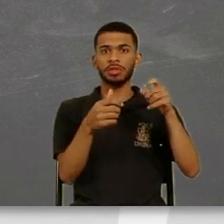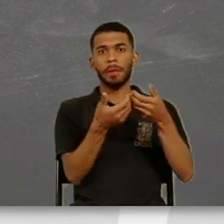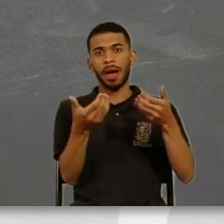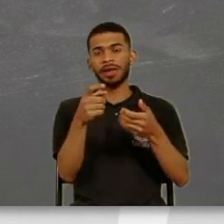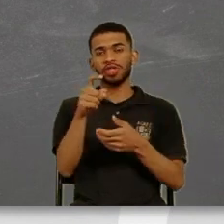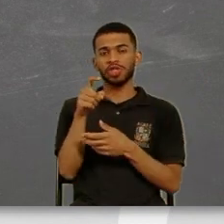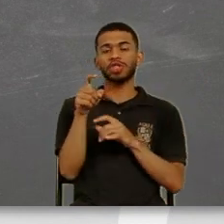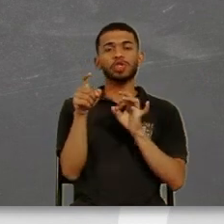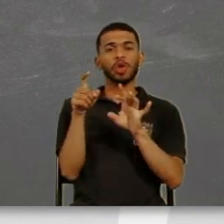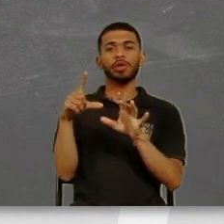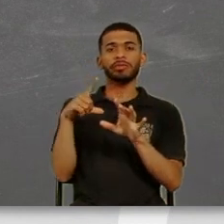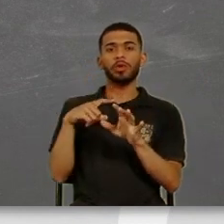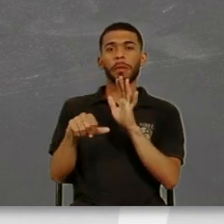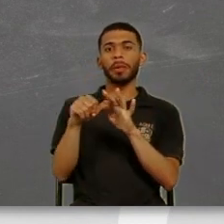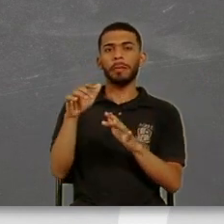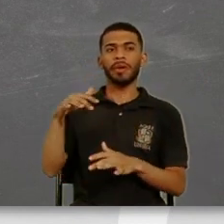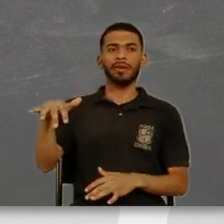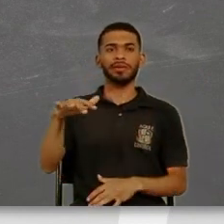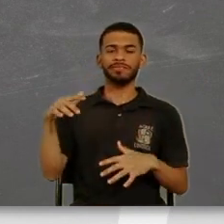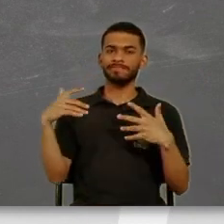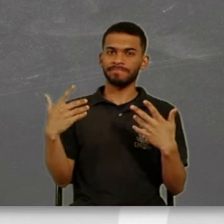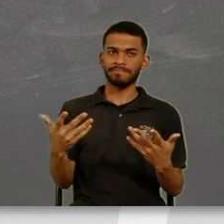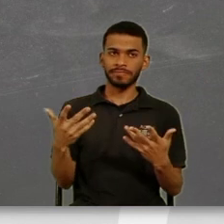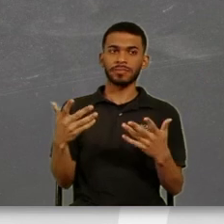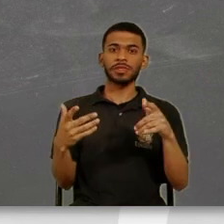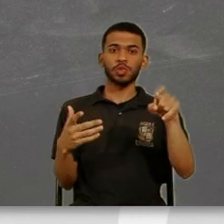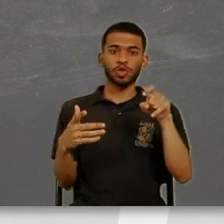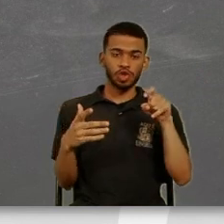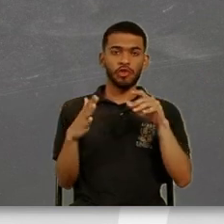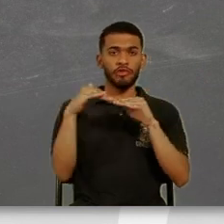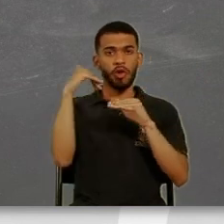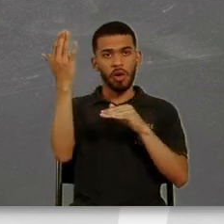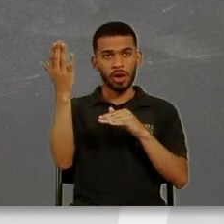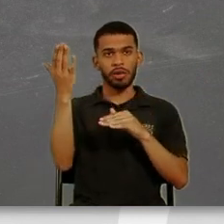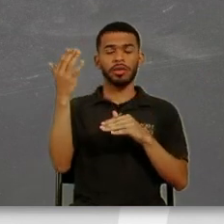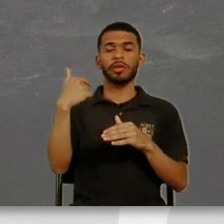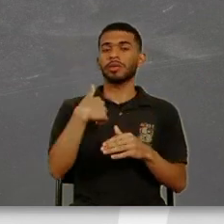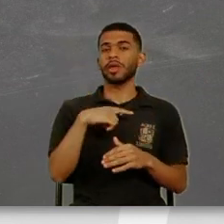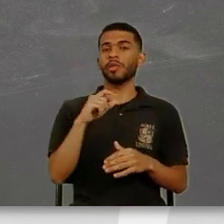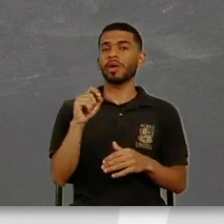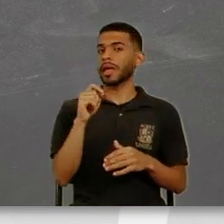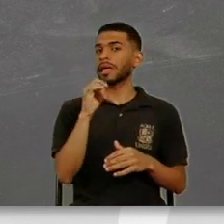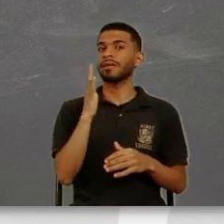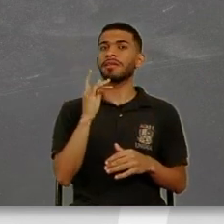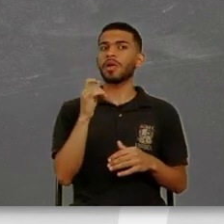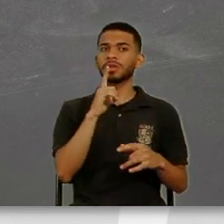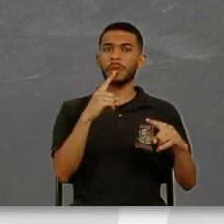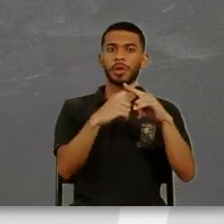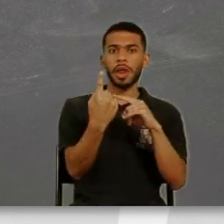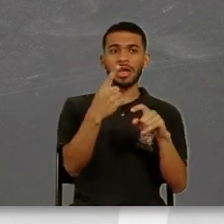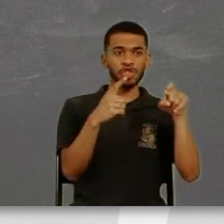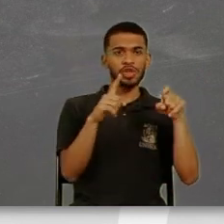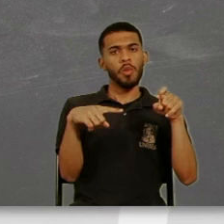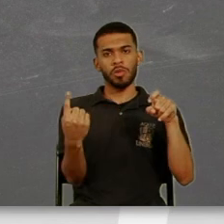x só aparece no primeiro termo, então eu vou colocar o x do lado de fora e eu fico com, quem é múltiplo de x é 1. Nos